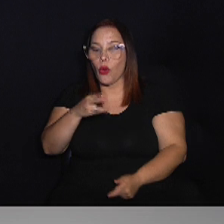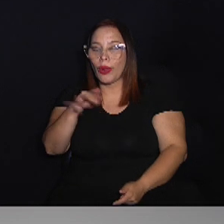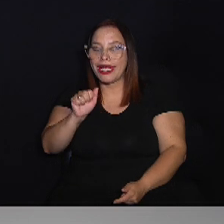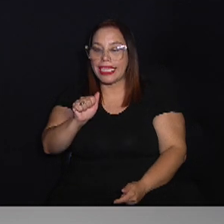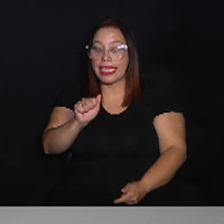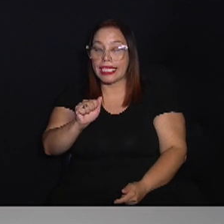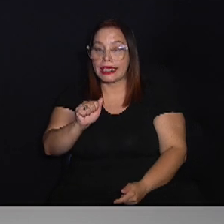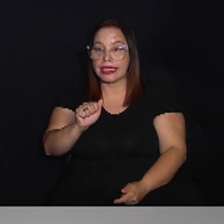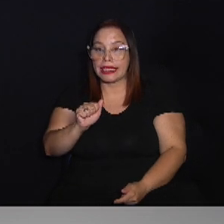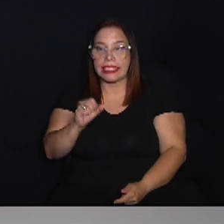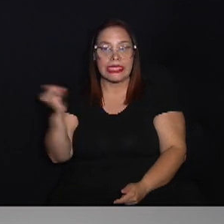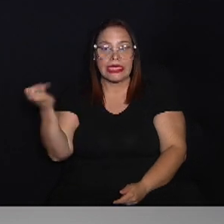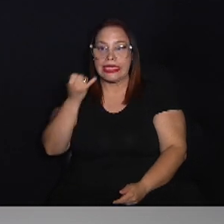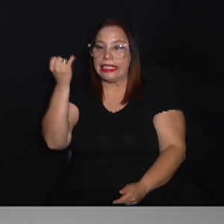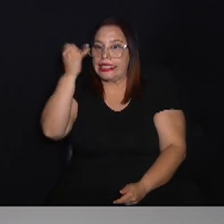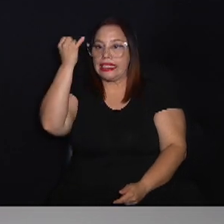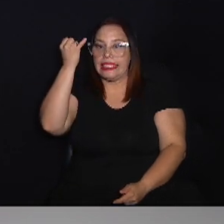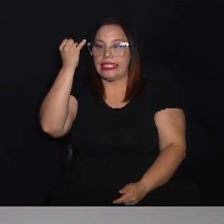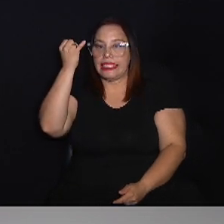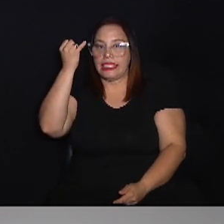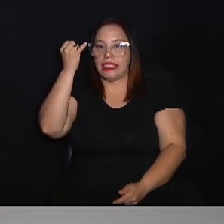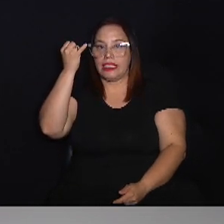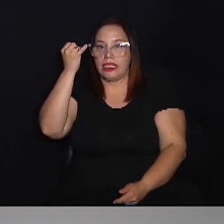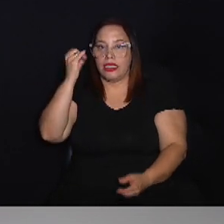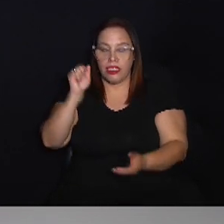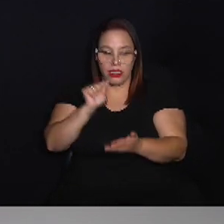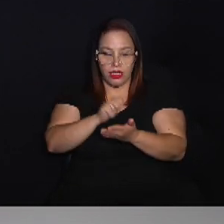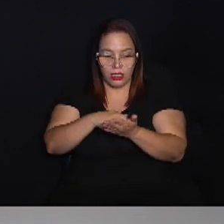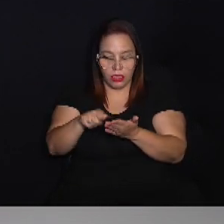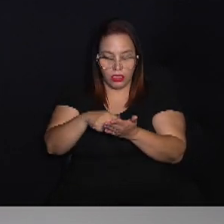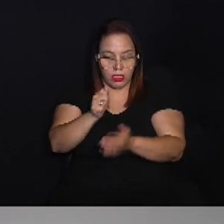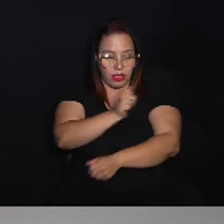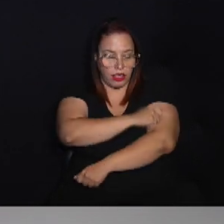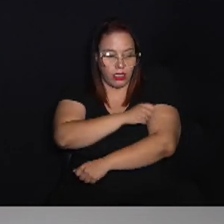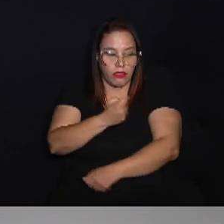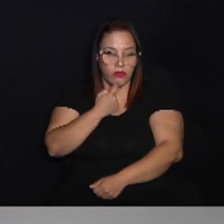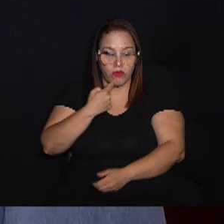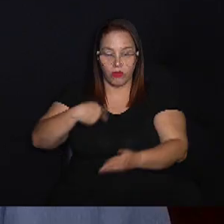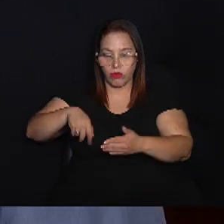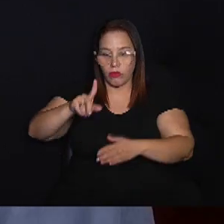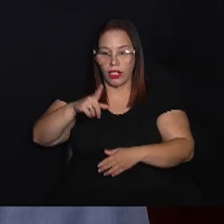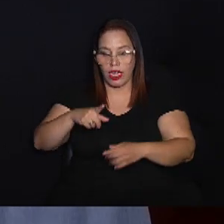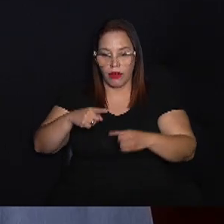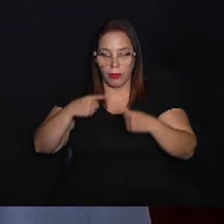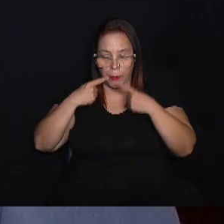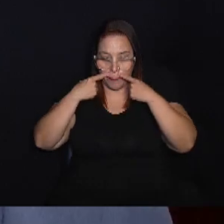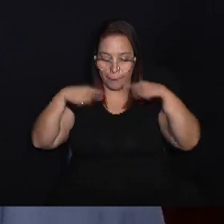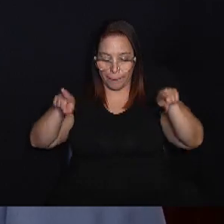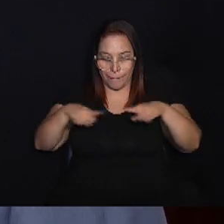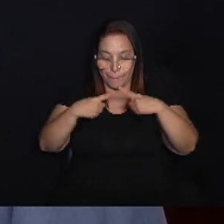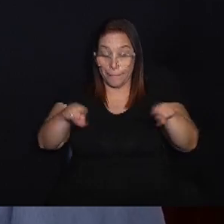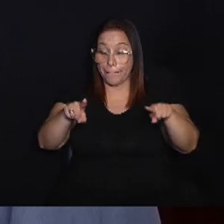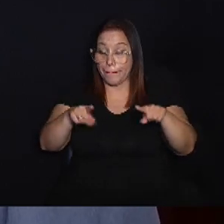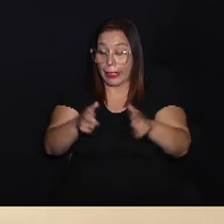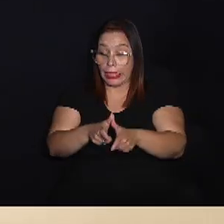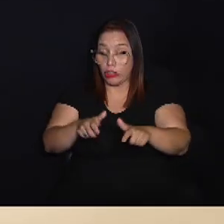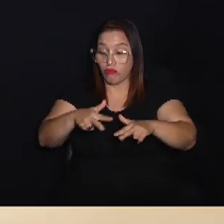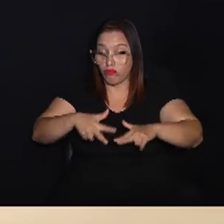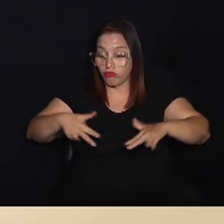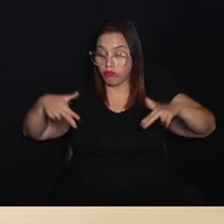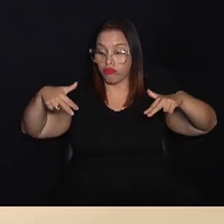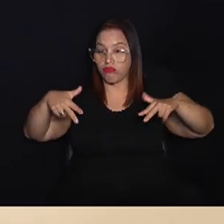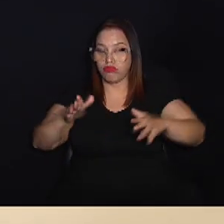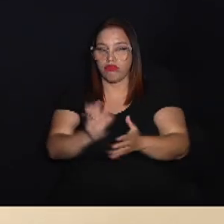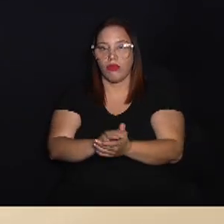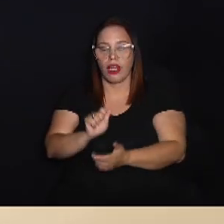Tanque, importantíssima, que foi uma acadêmica que levou o nome de Campinas e de Carlos Gomes aos grandes palcos do mundo.